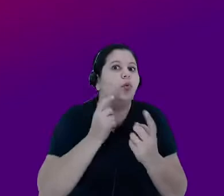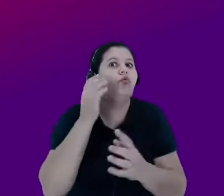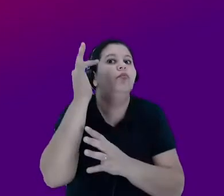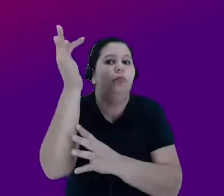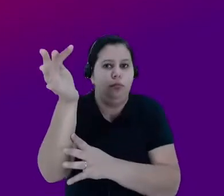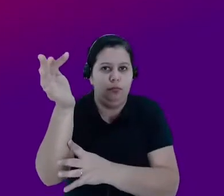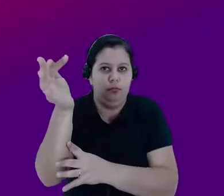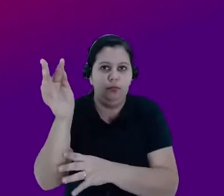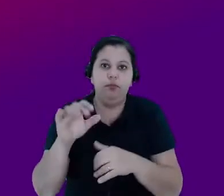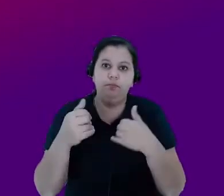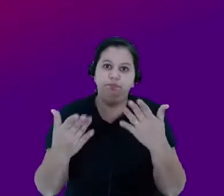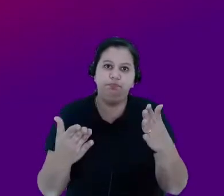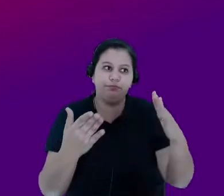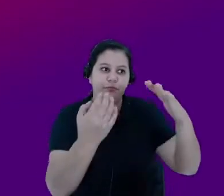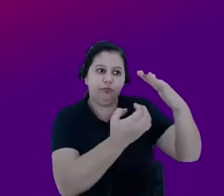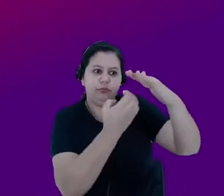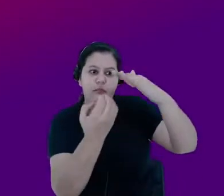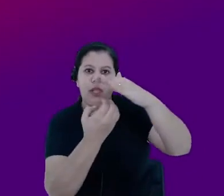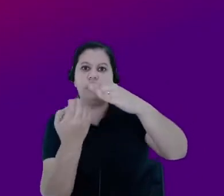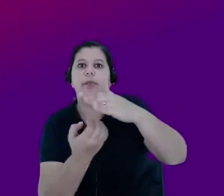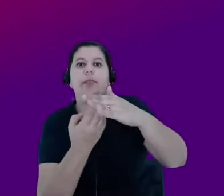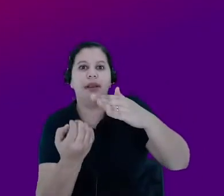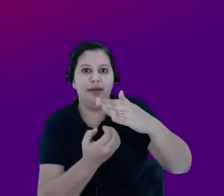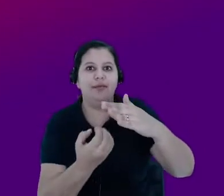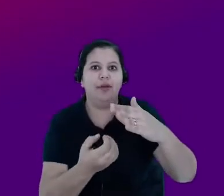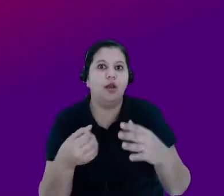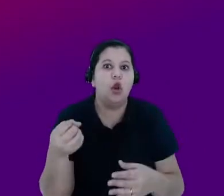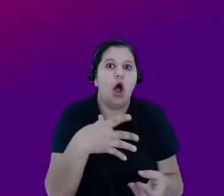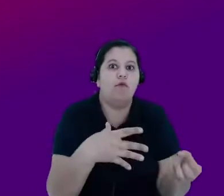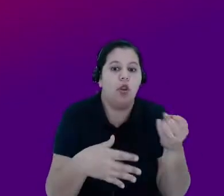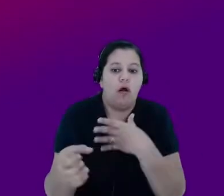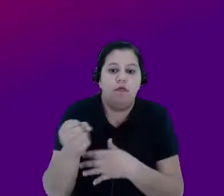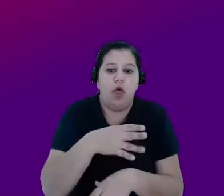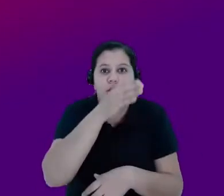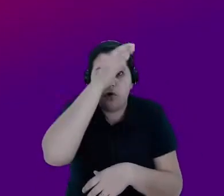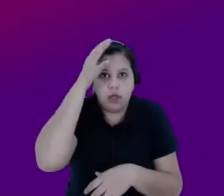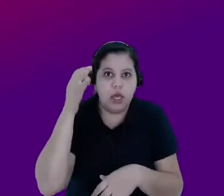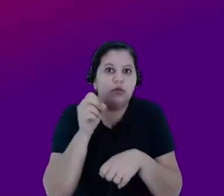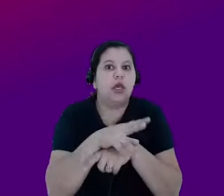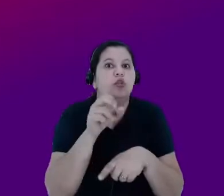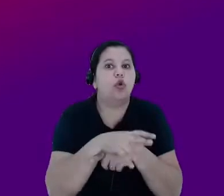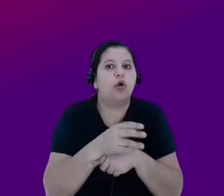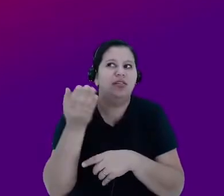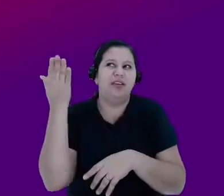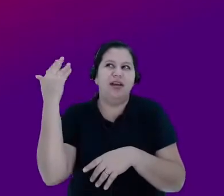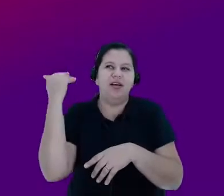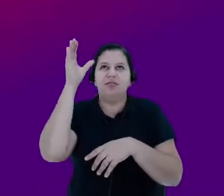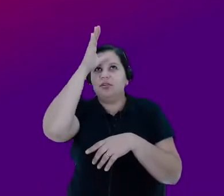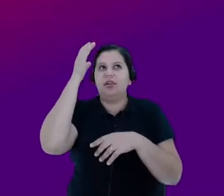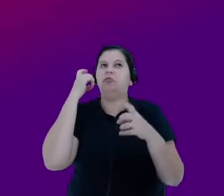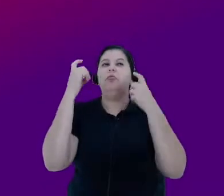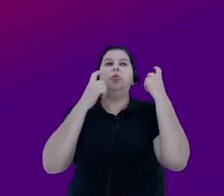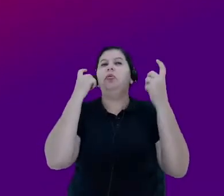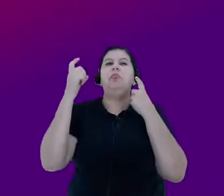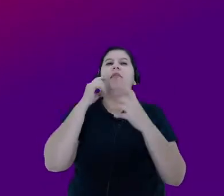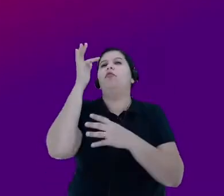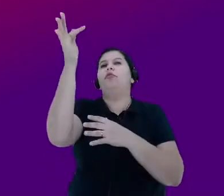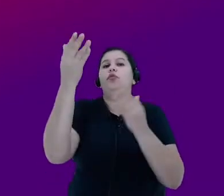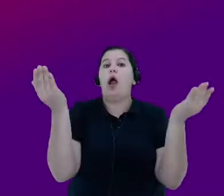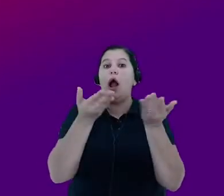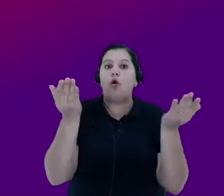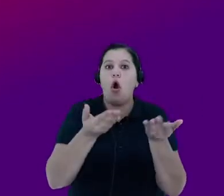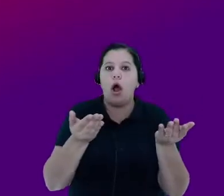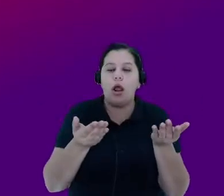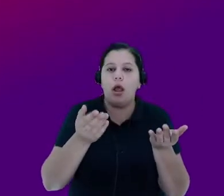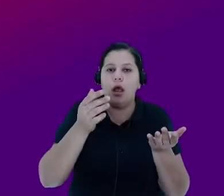operadoras passaram a ter clientes que antes não tinham. Então, alguns clientes potenciais que antes não pensavam tanto no futuro, na família. Então, uma pessoa